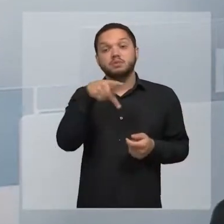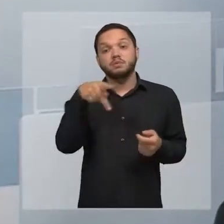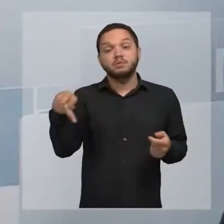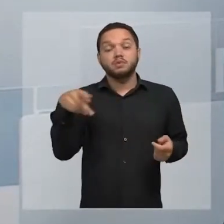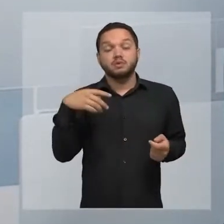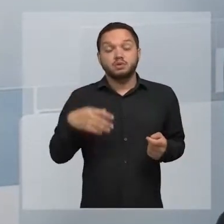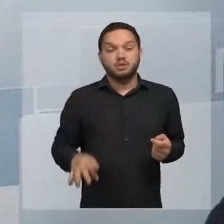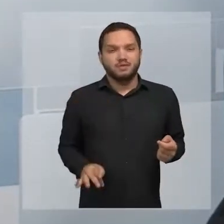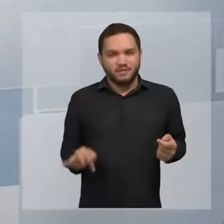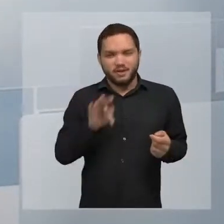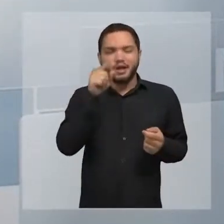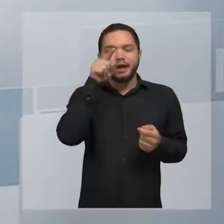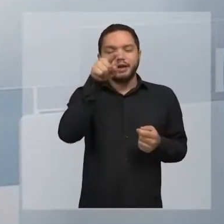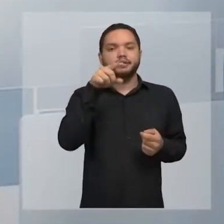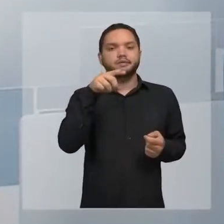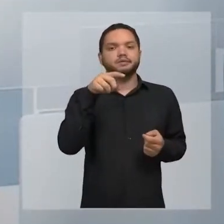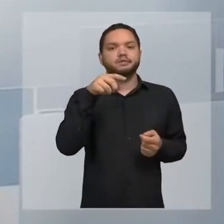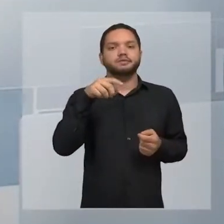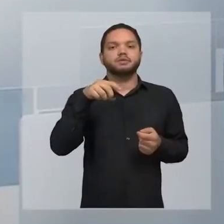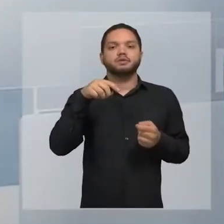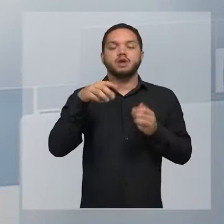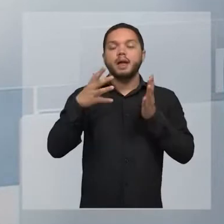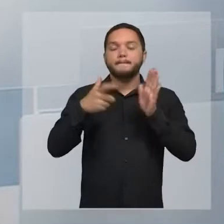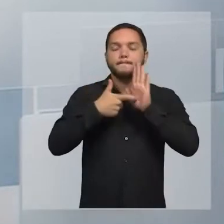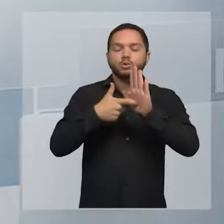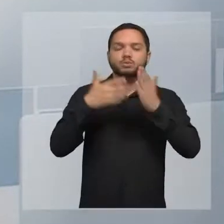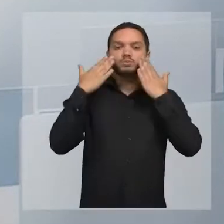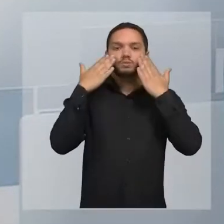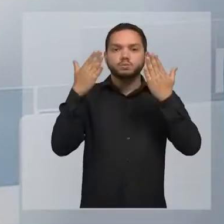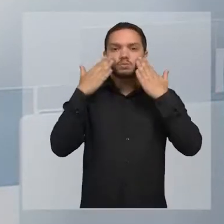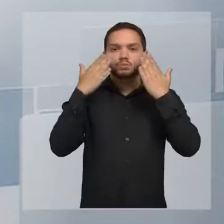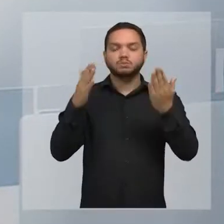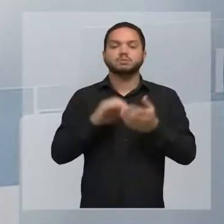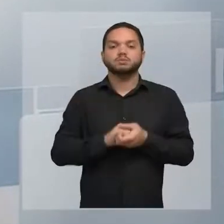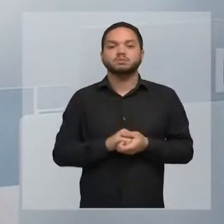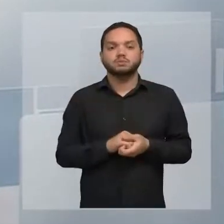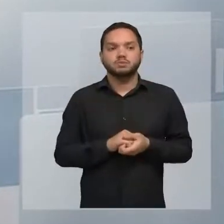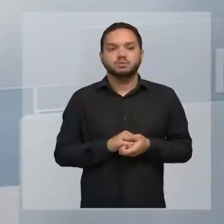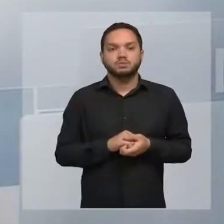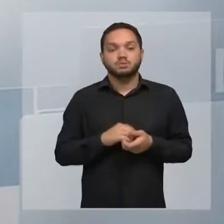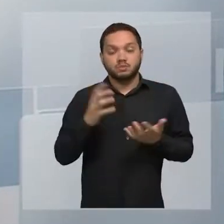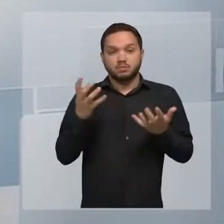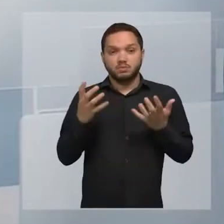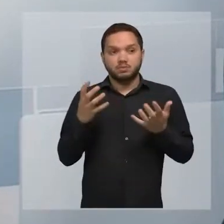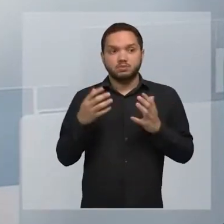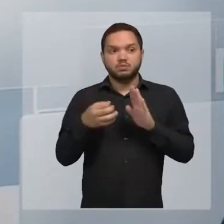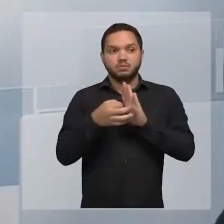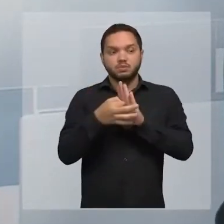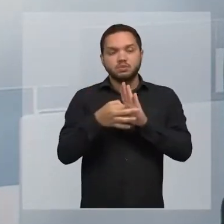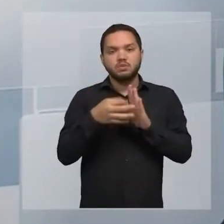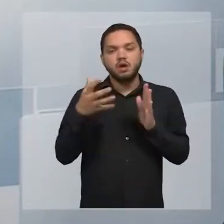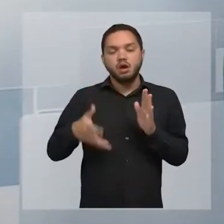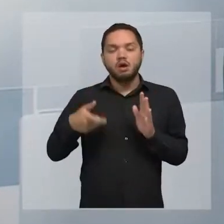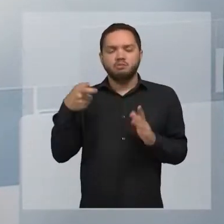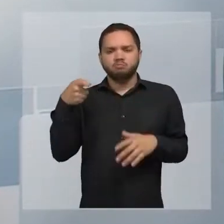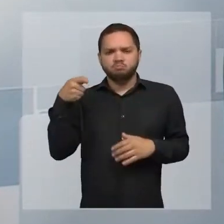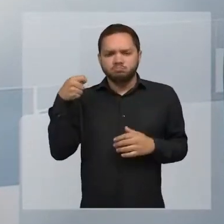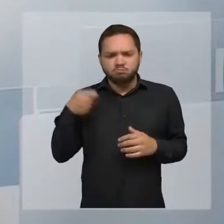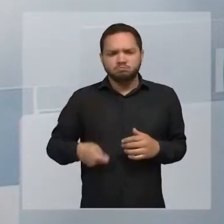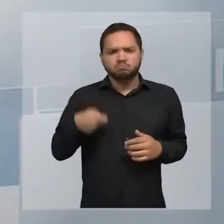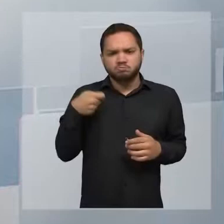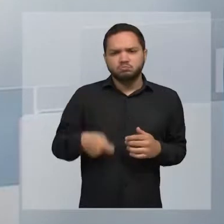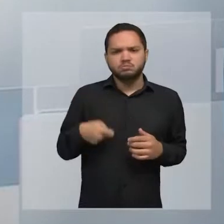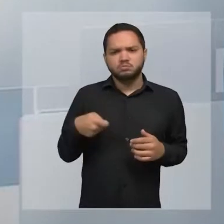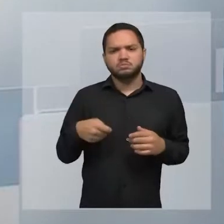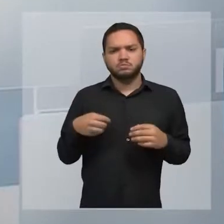uma tentativa do governo federal de transformar a coisa mais transparente e as indicações passar por um